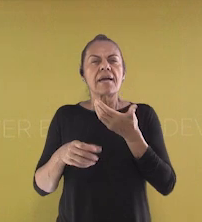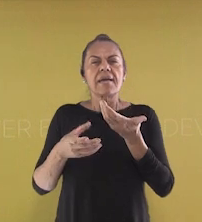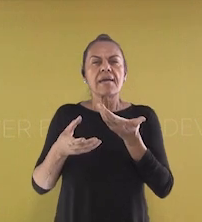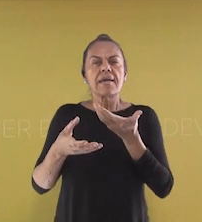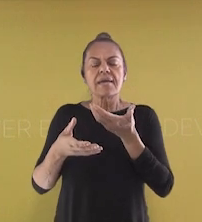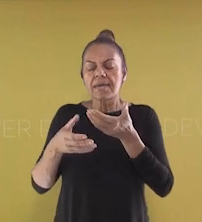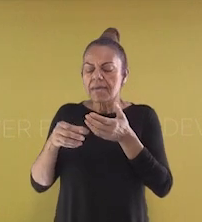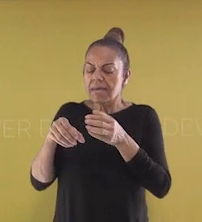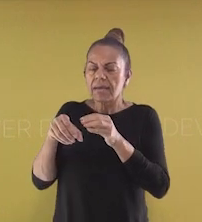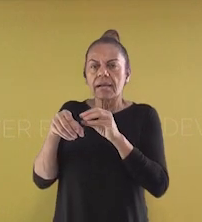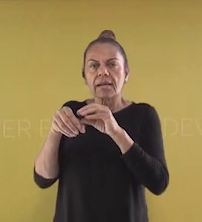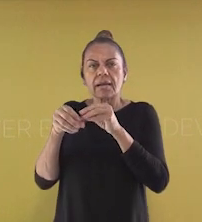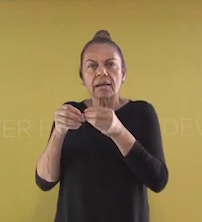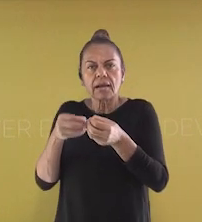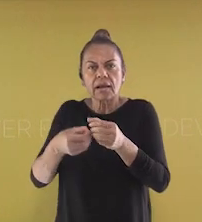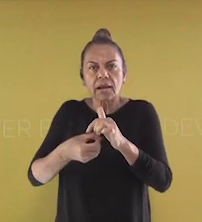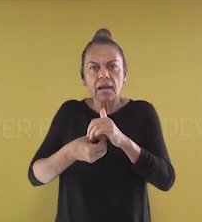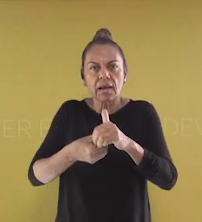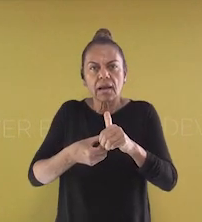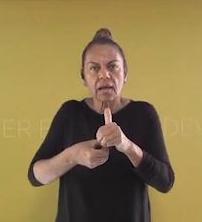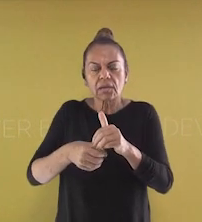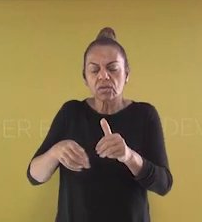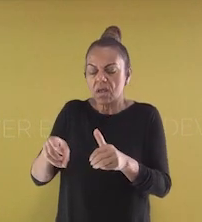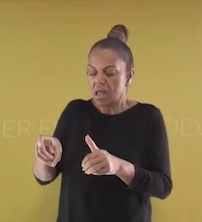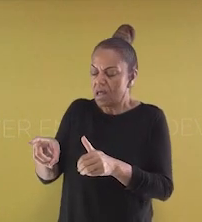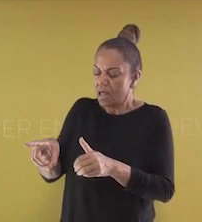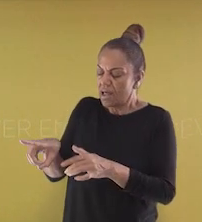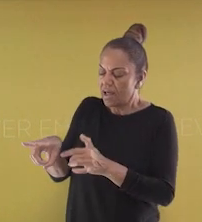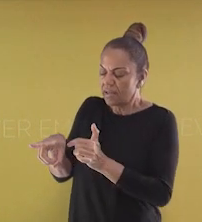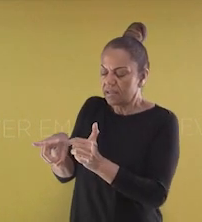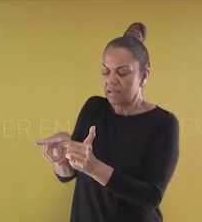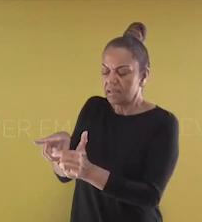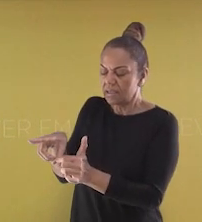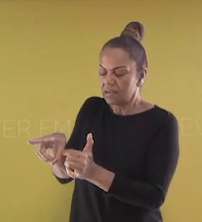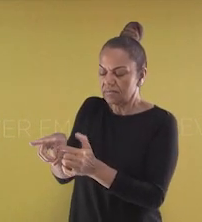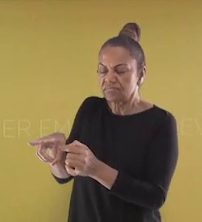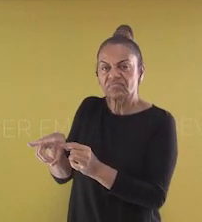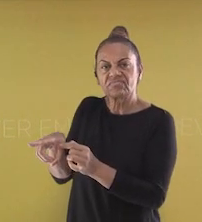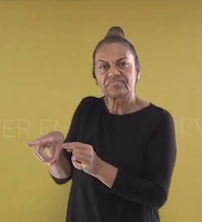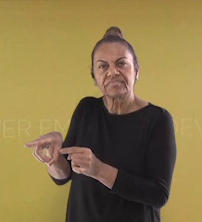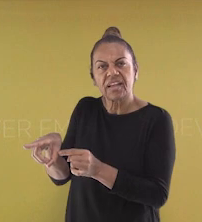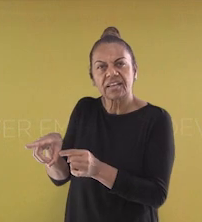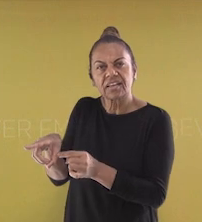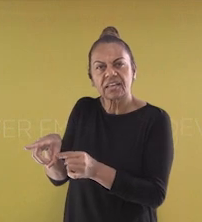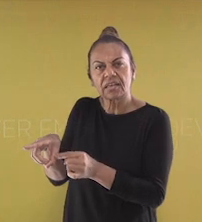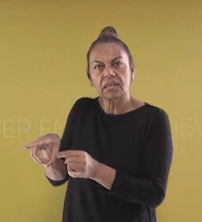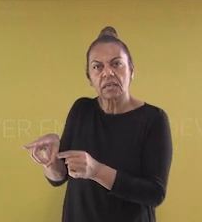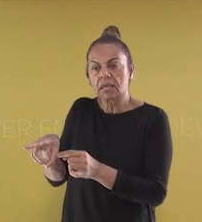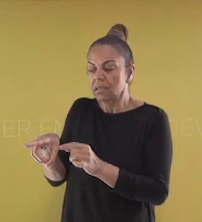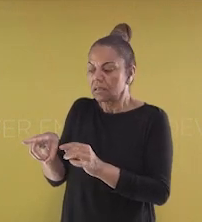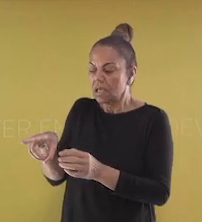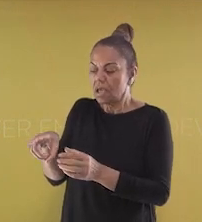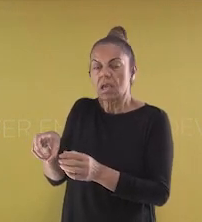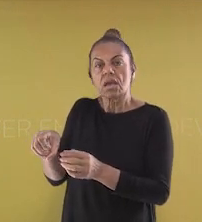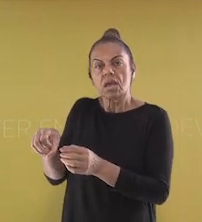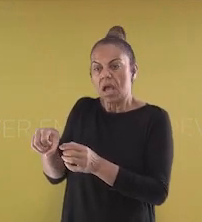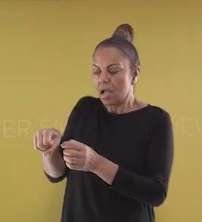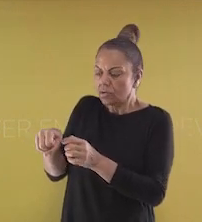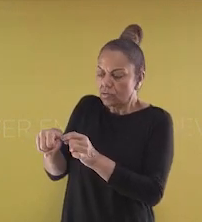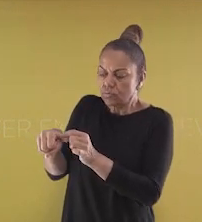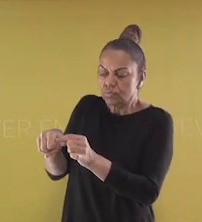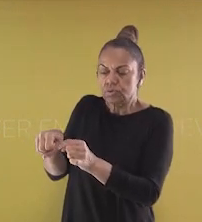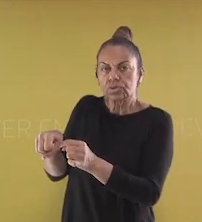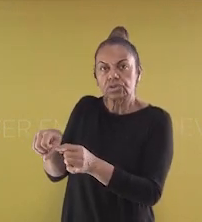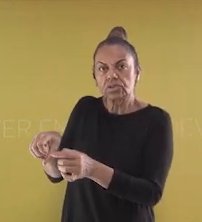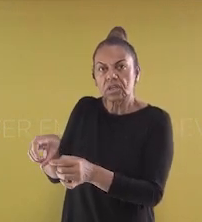masculina bem pequena em formato de maçã. Fica abaixo da bexiga e à frente do reto,